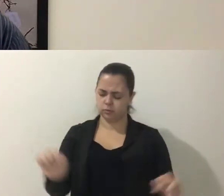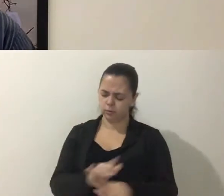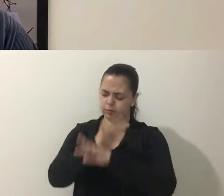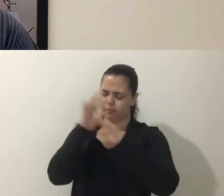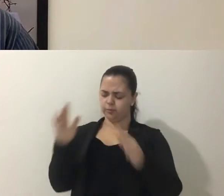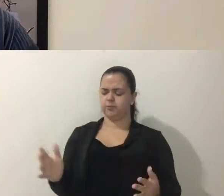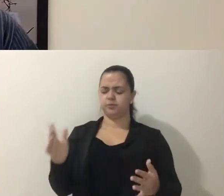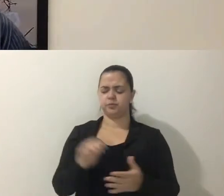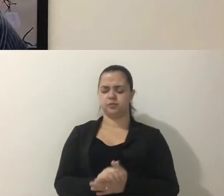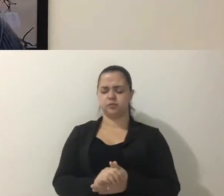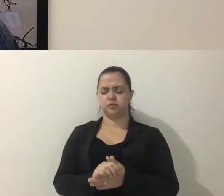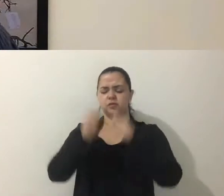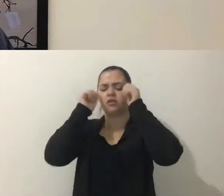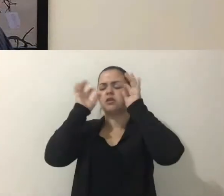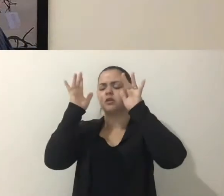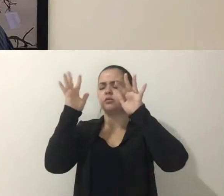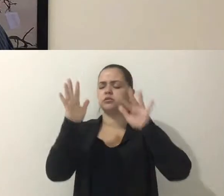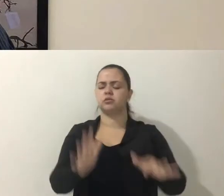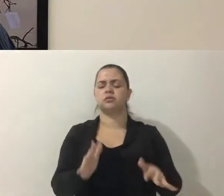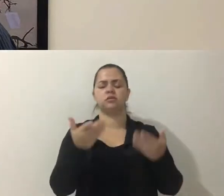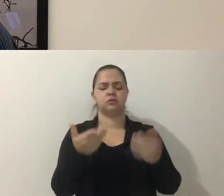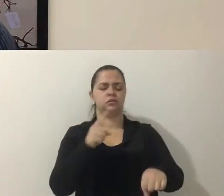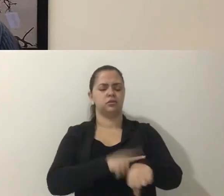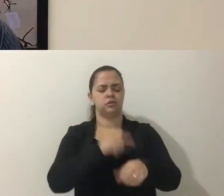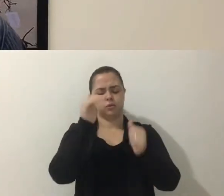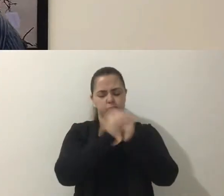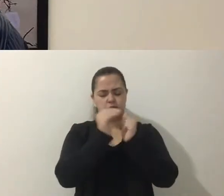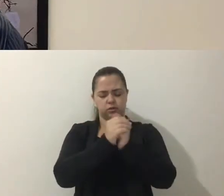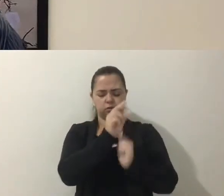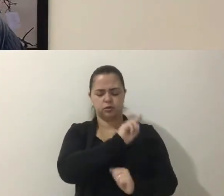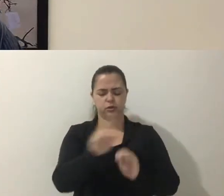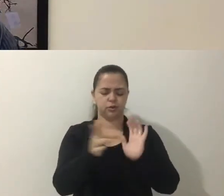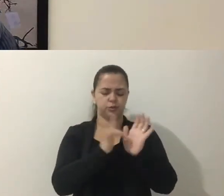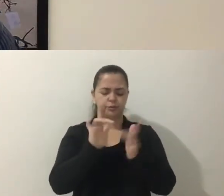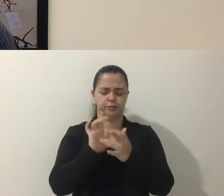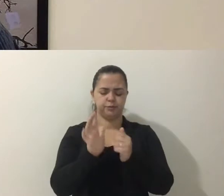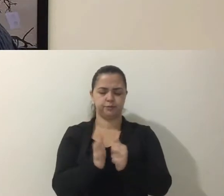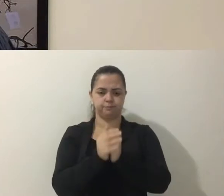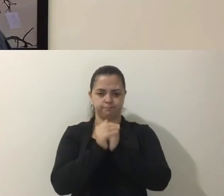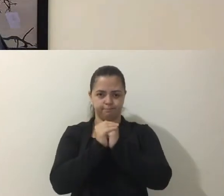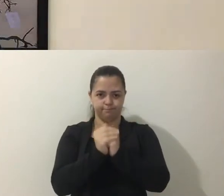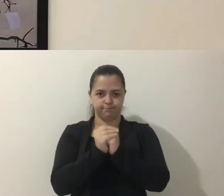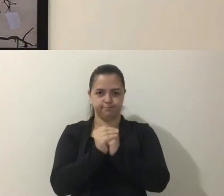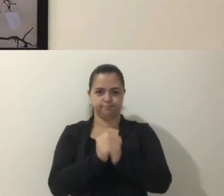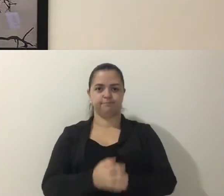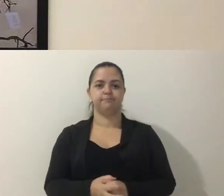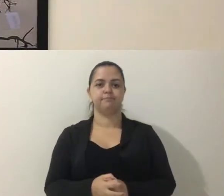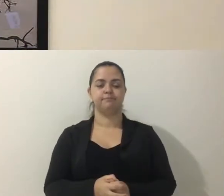seja glorificado. Nos abençoa, Pai, nesse momento nós oramos em nome de Jesus.